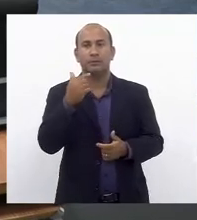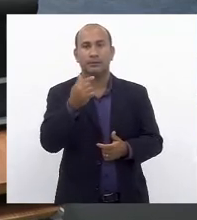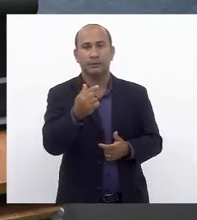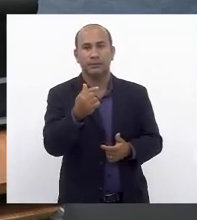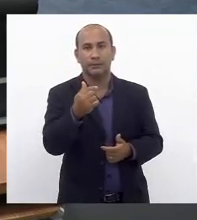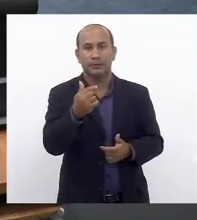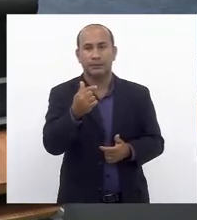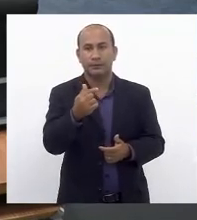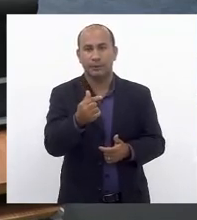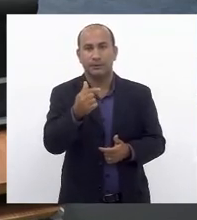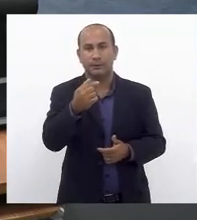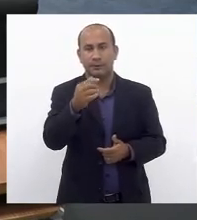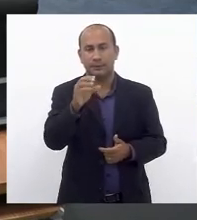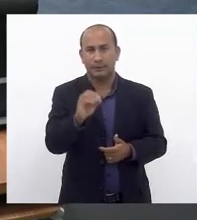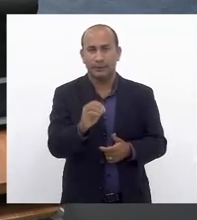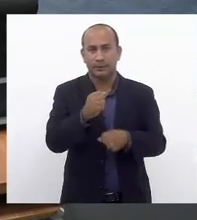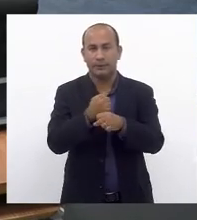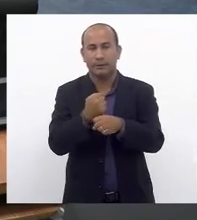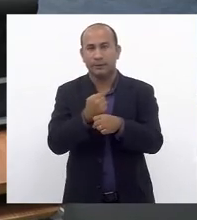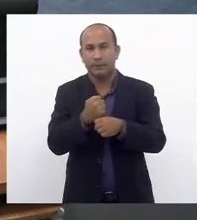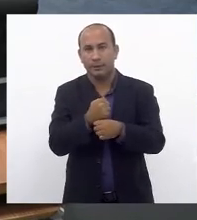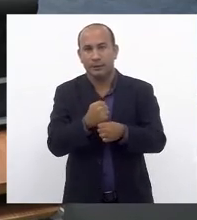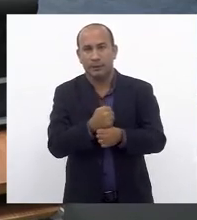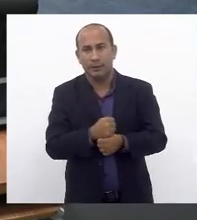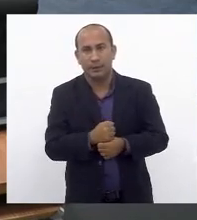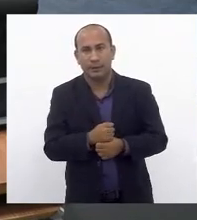e 70 anos,